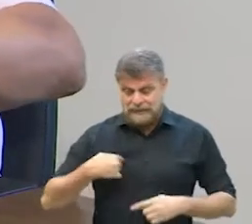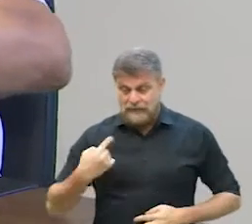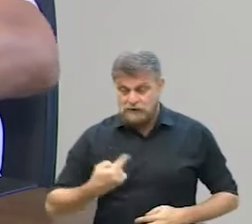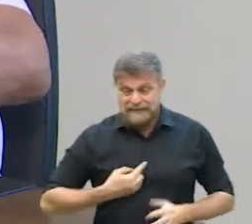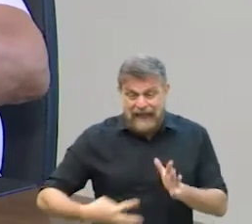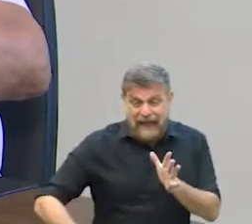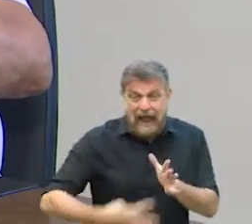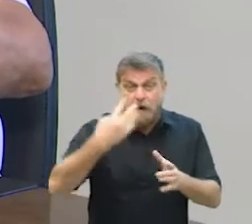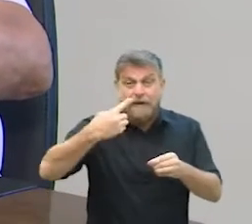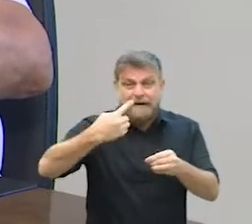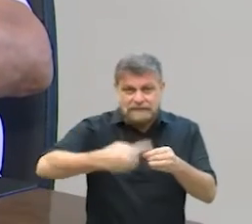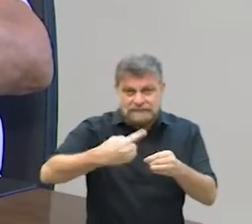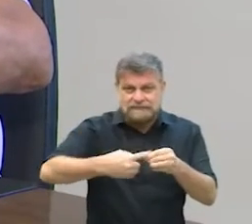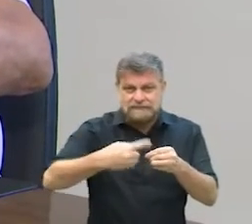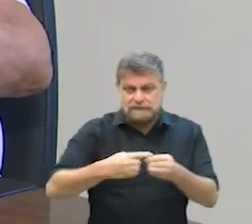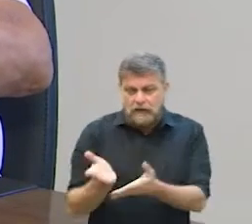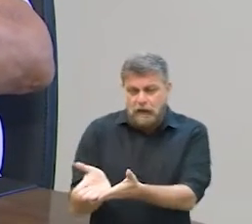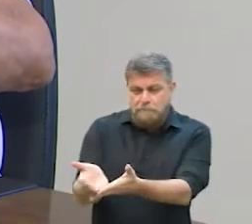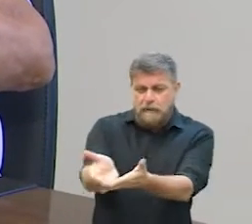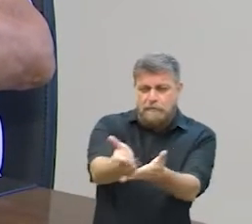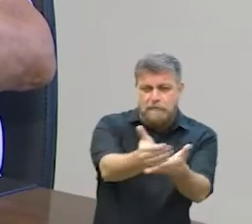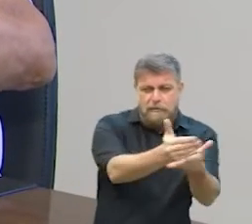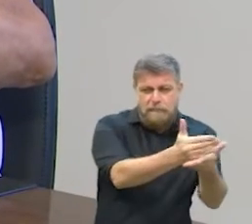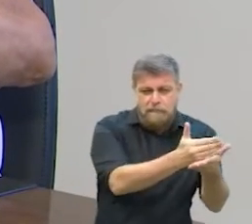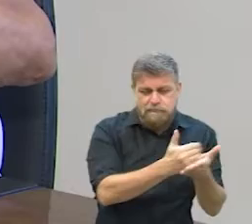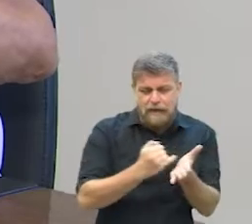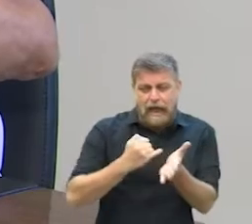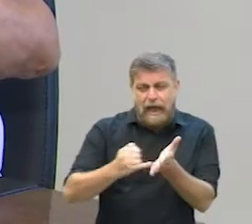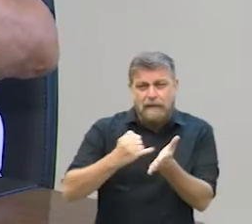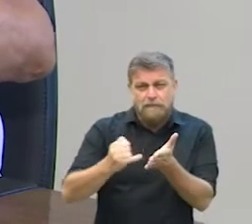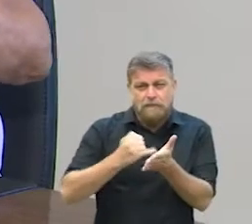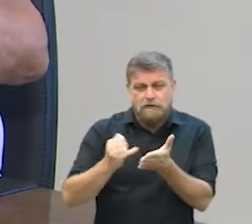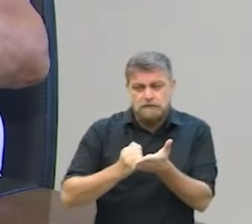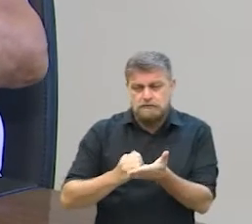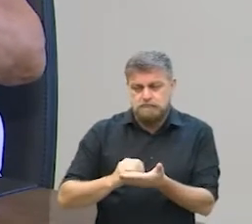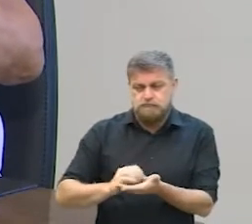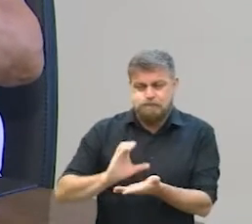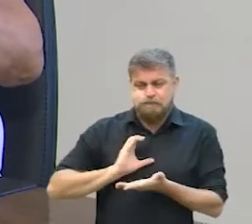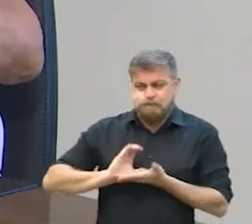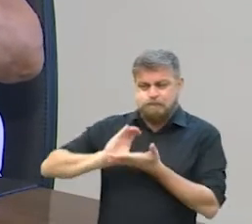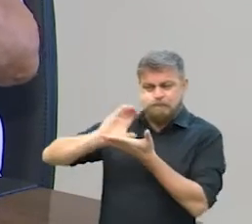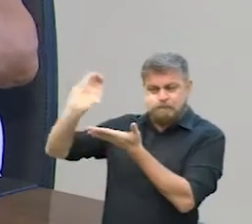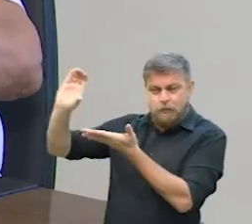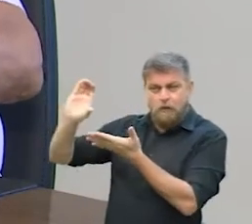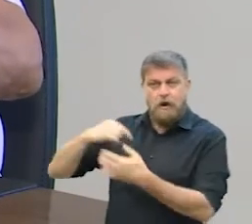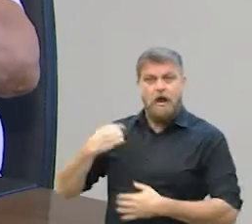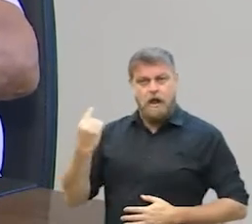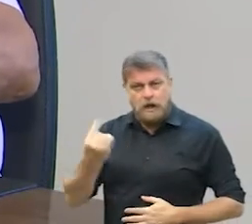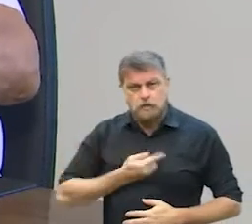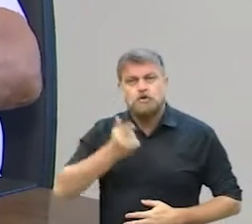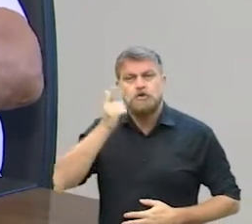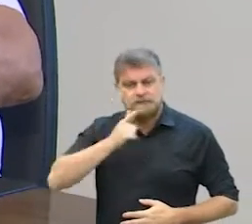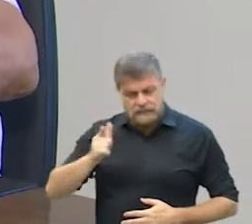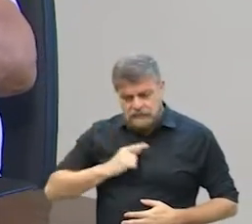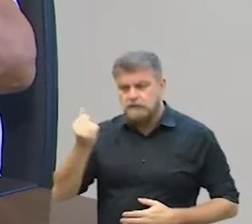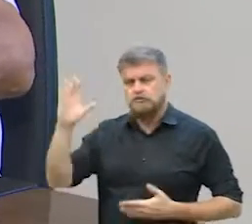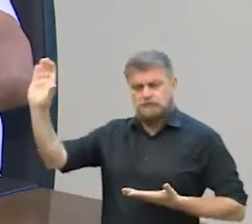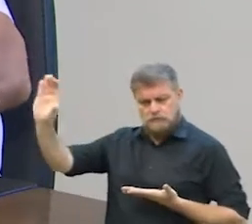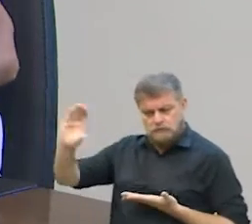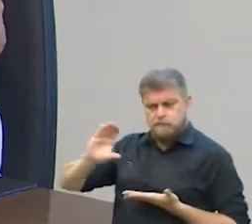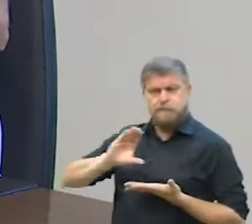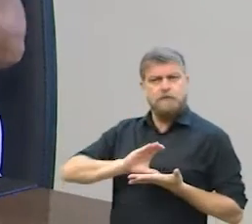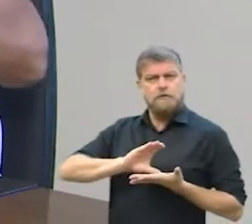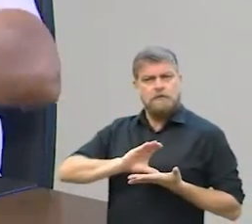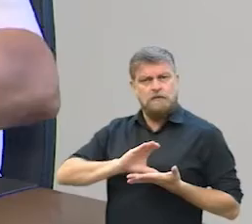subsidiando Campinas, porque Campinas é como a 4ª cidade praticamente do Brasil em arrecadação, que